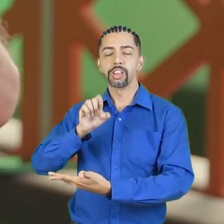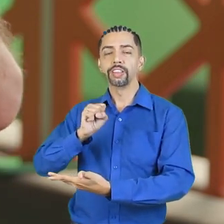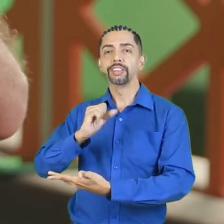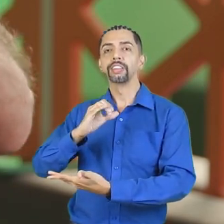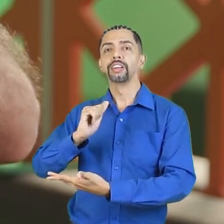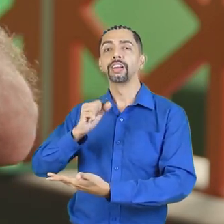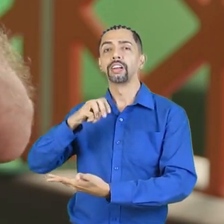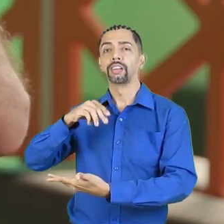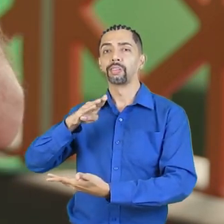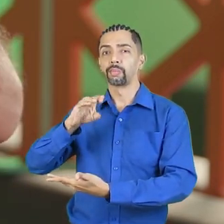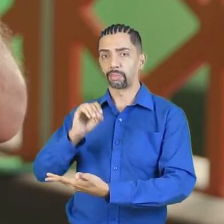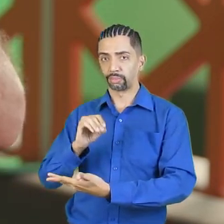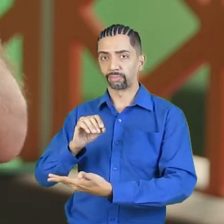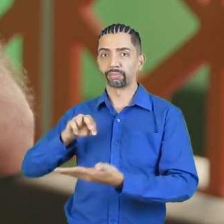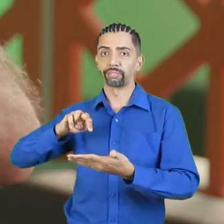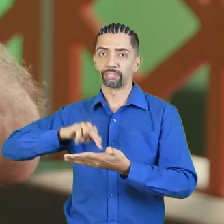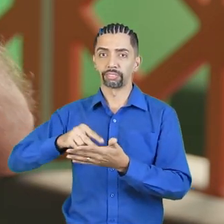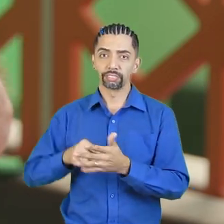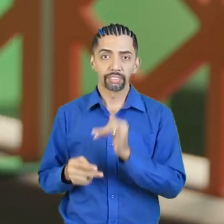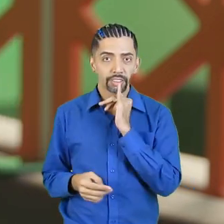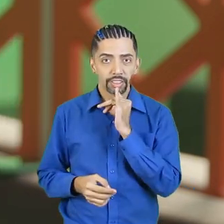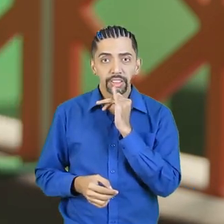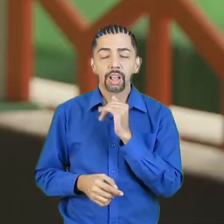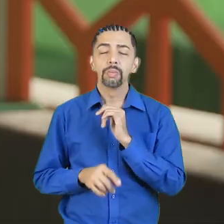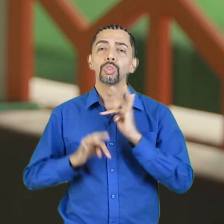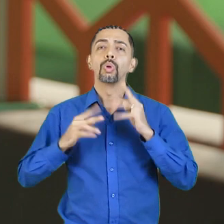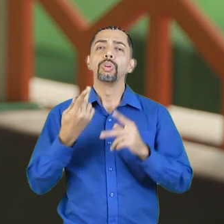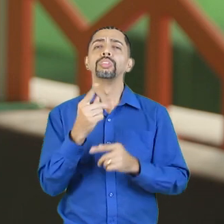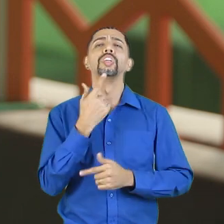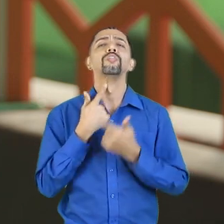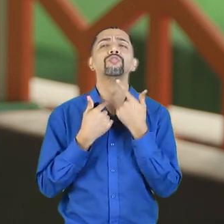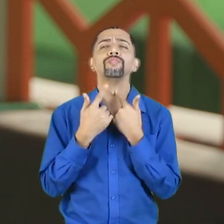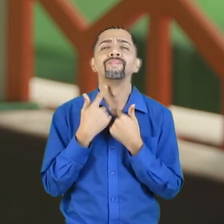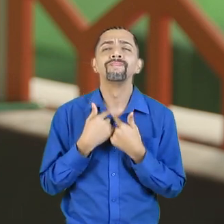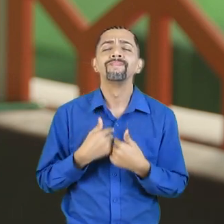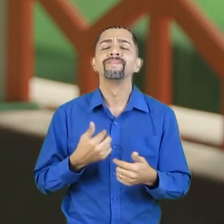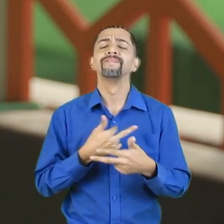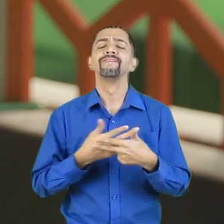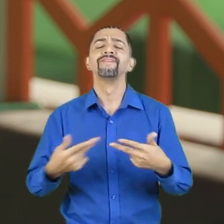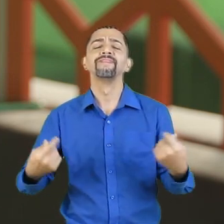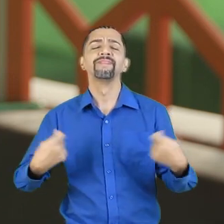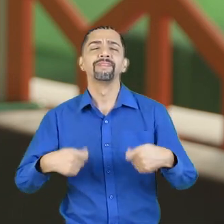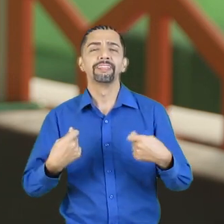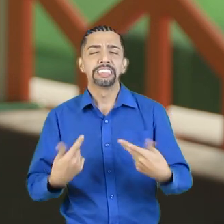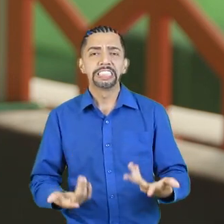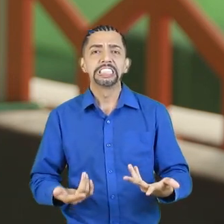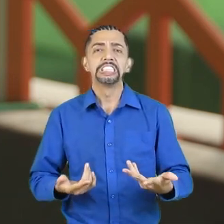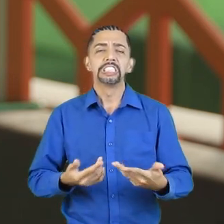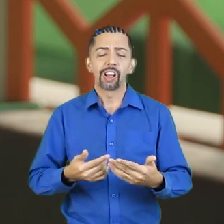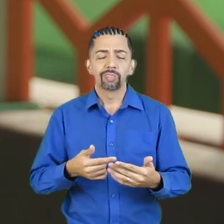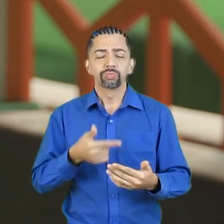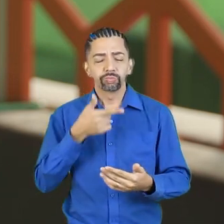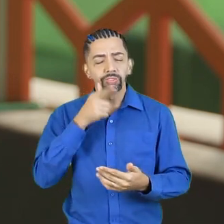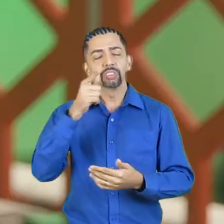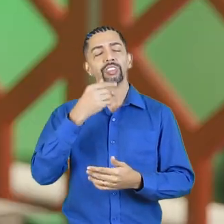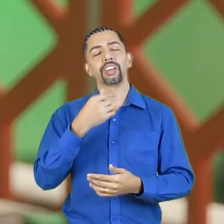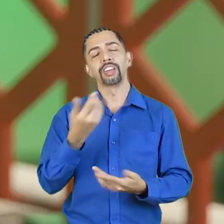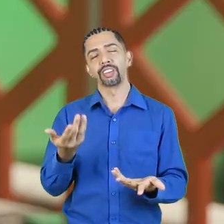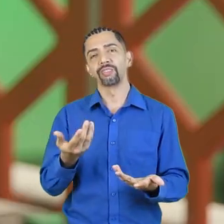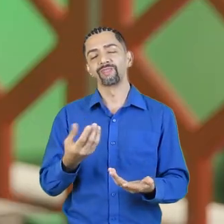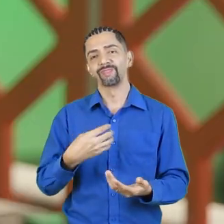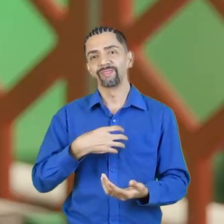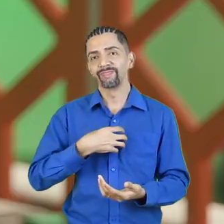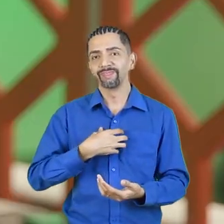os meus desejos, minhas necessidades sejam efetivamente cumpridas e eu ter uma vida saudável financeiramente. Mas